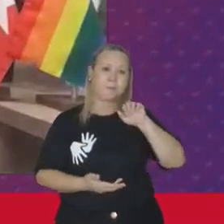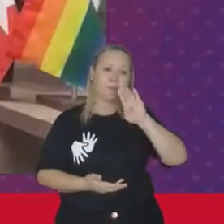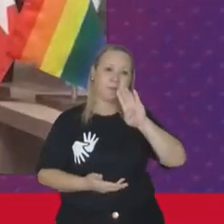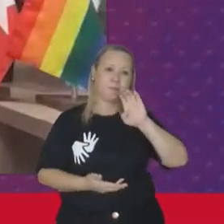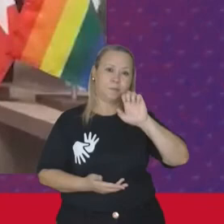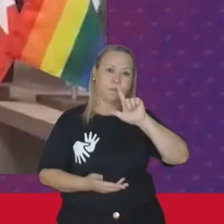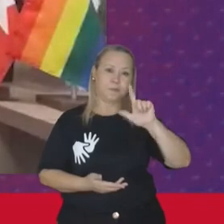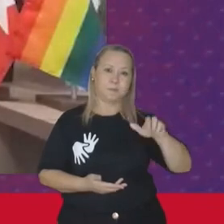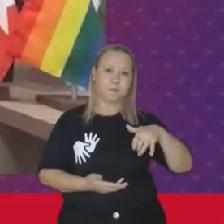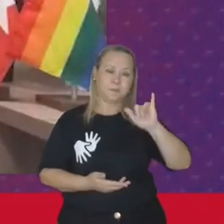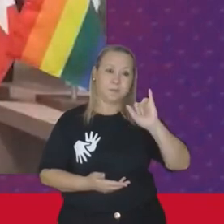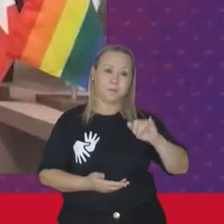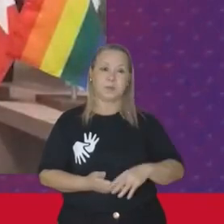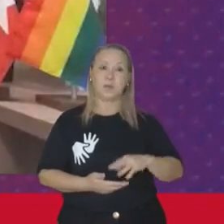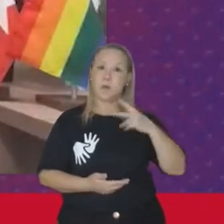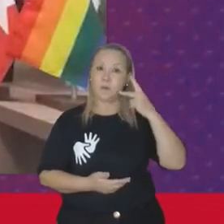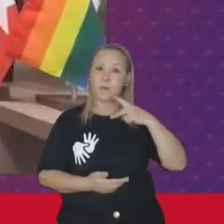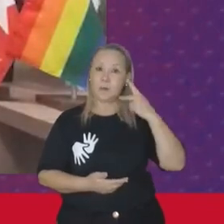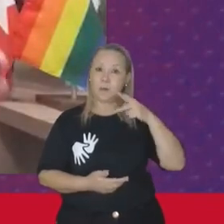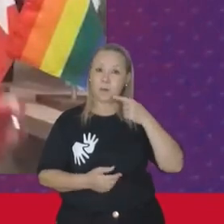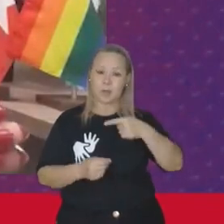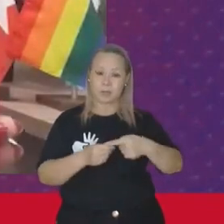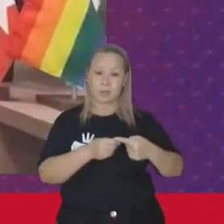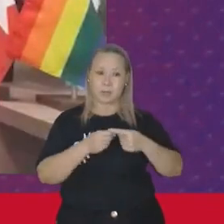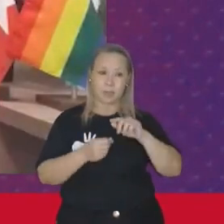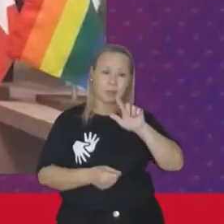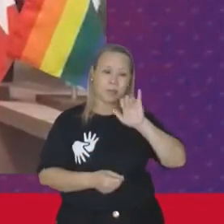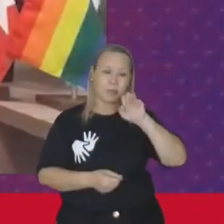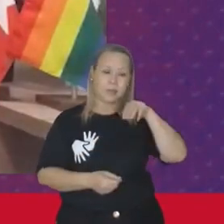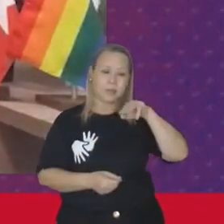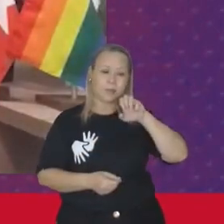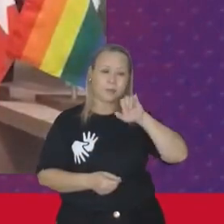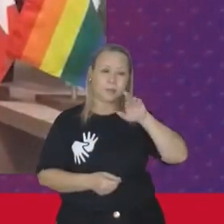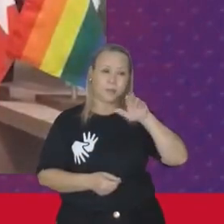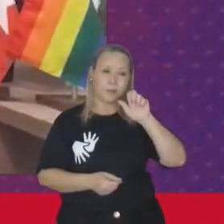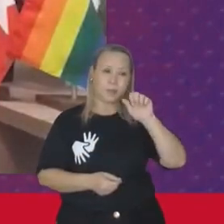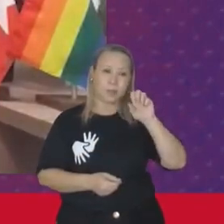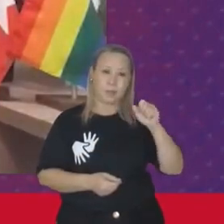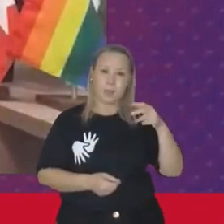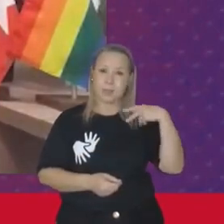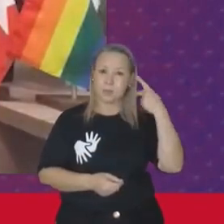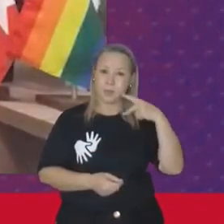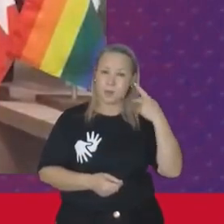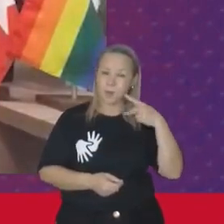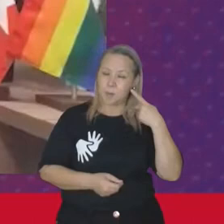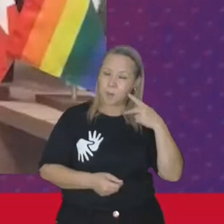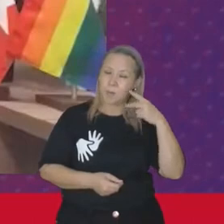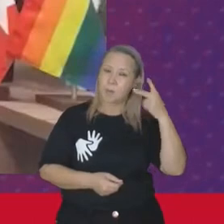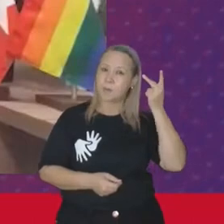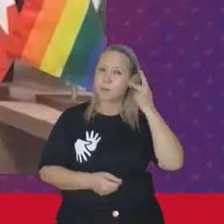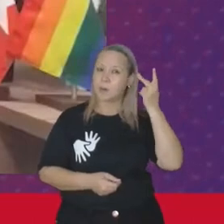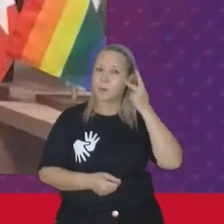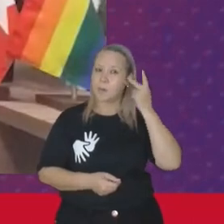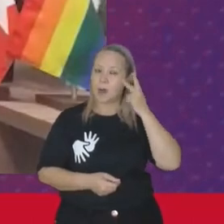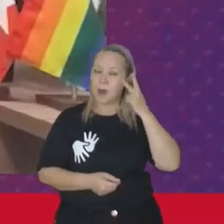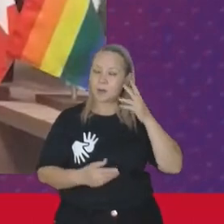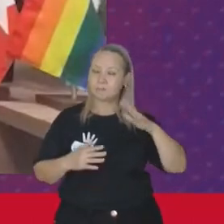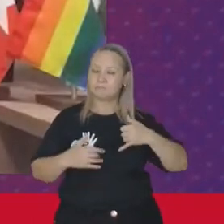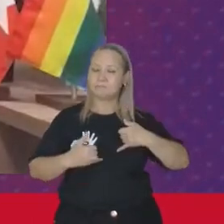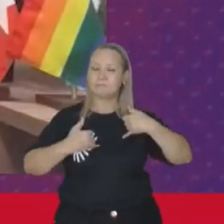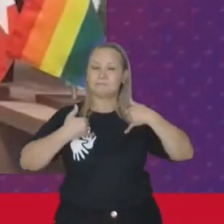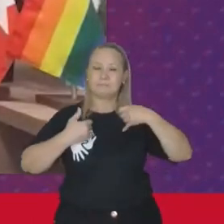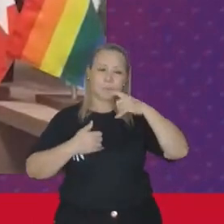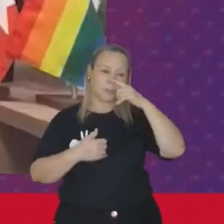eu estou vereadora na cidade de Limeira, São Paulo. Eu sou, com muita honra e muito orgulho, lógico, a